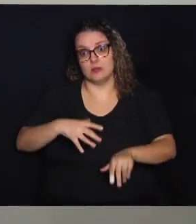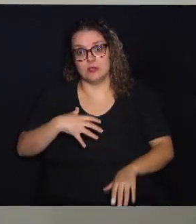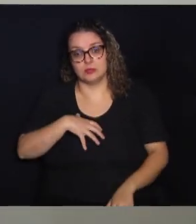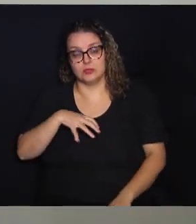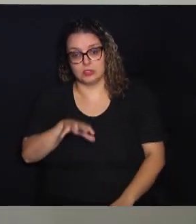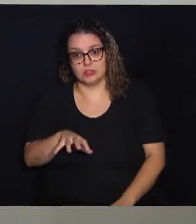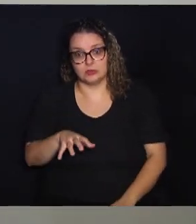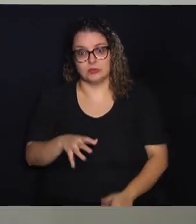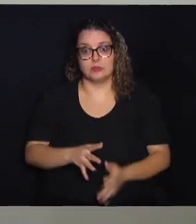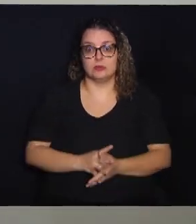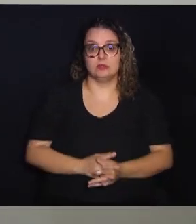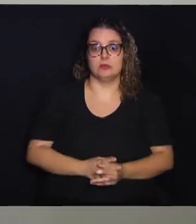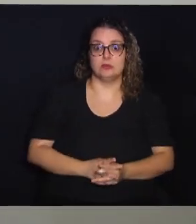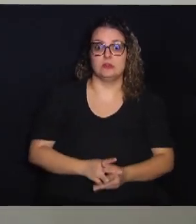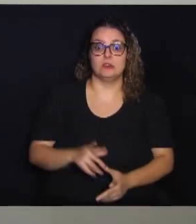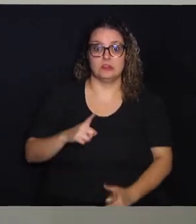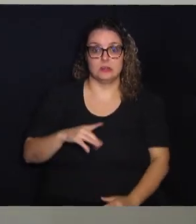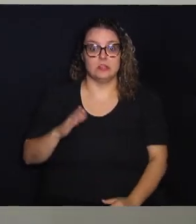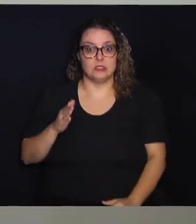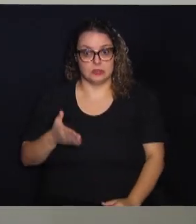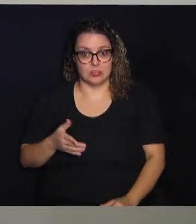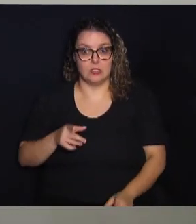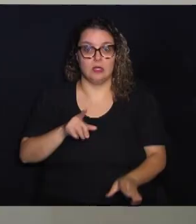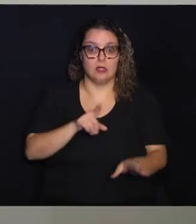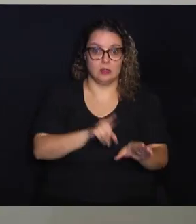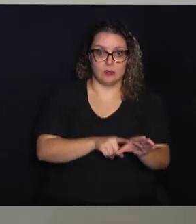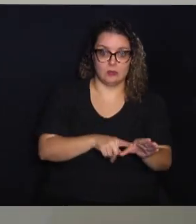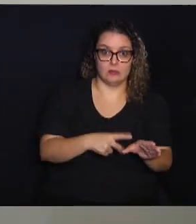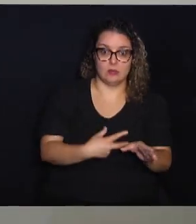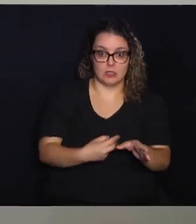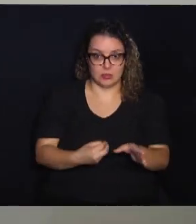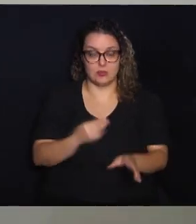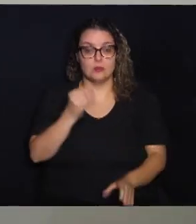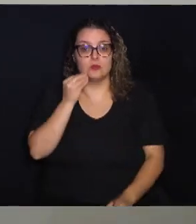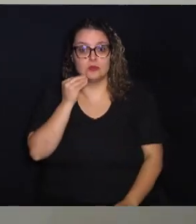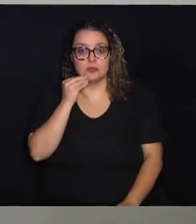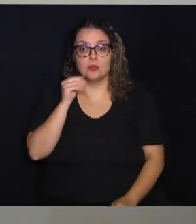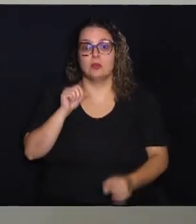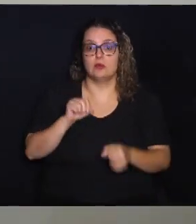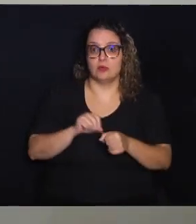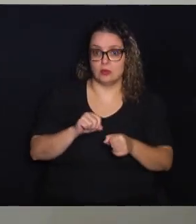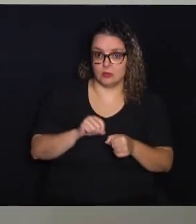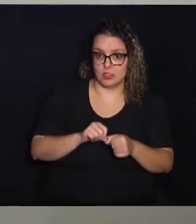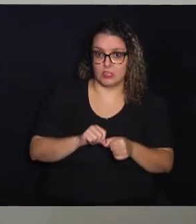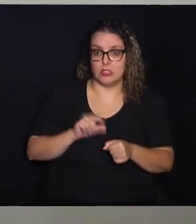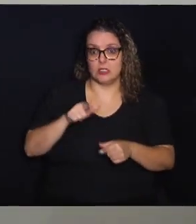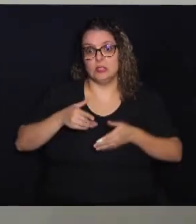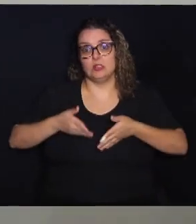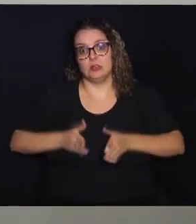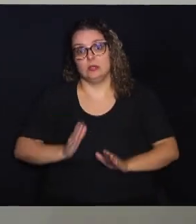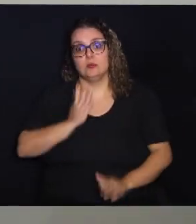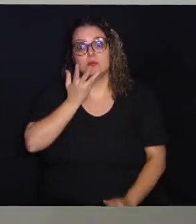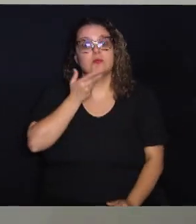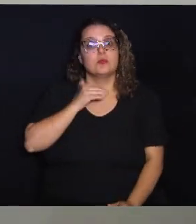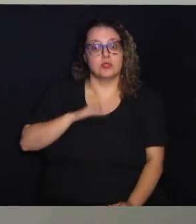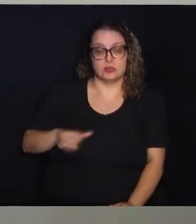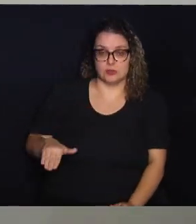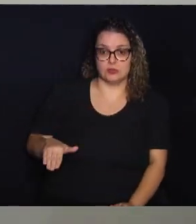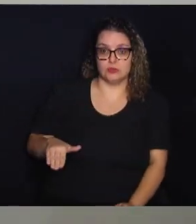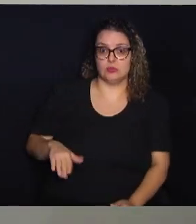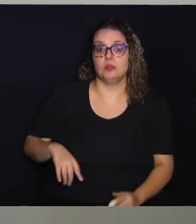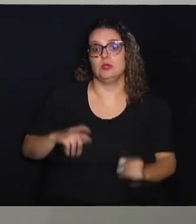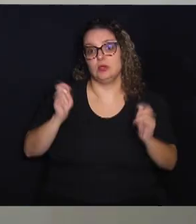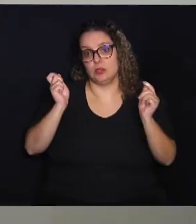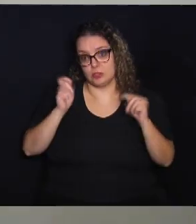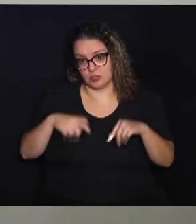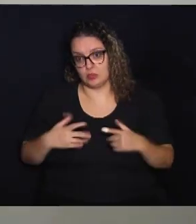Então, existe já o teste do pezinho, que ele é realizado ali logo após o nascimento da criança, em que é